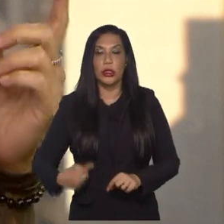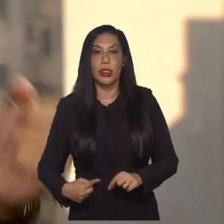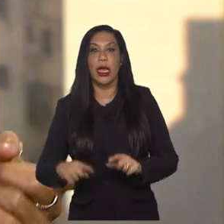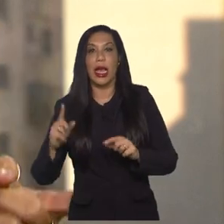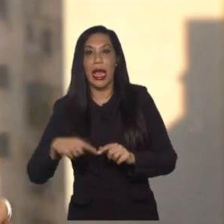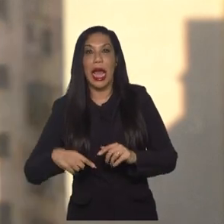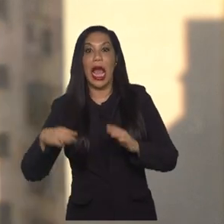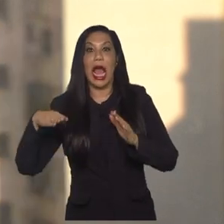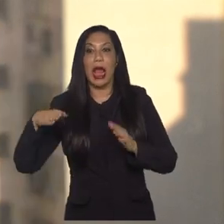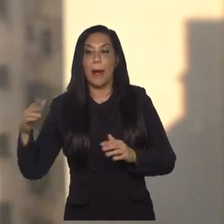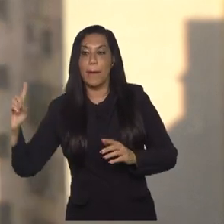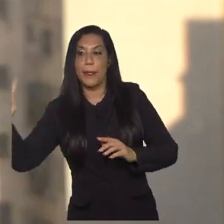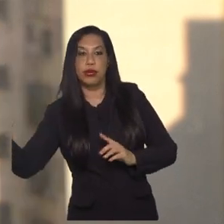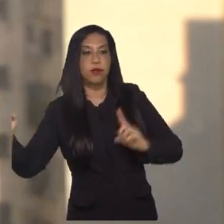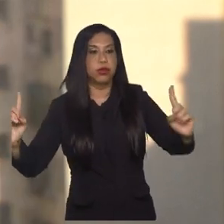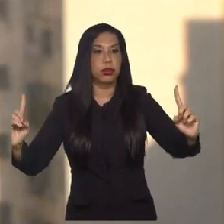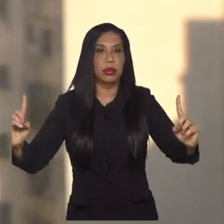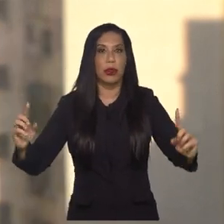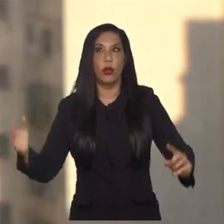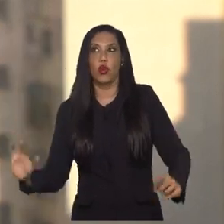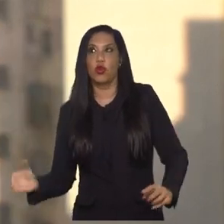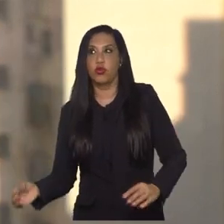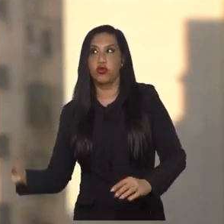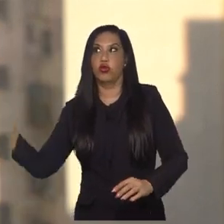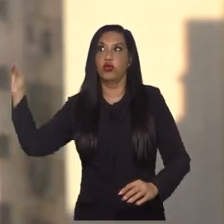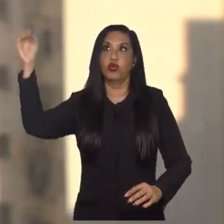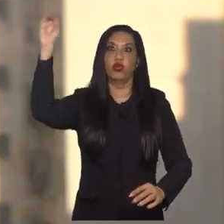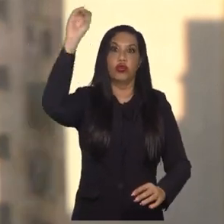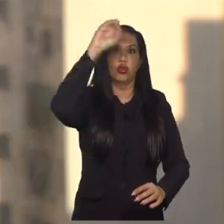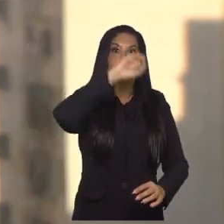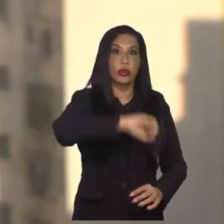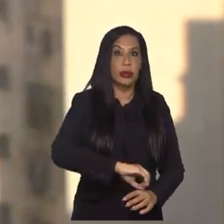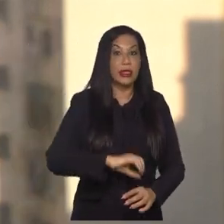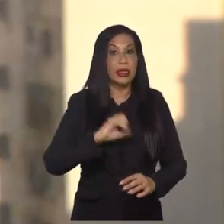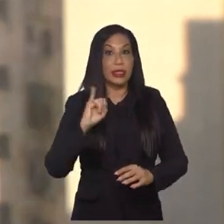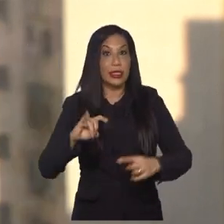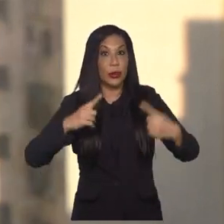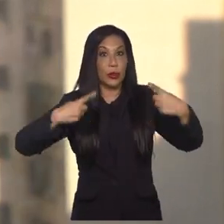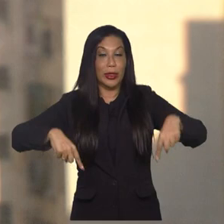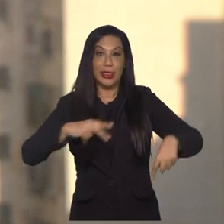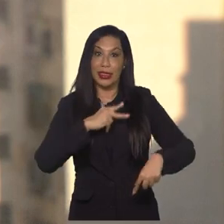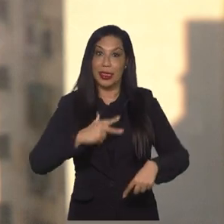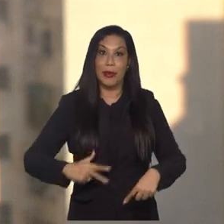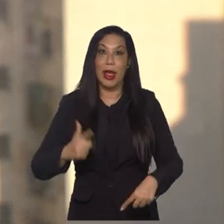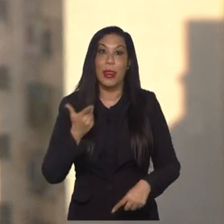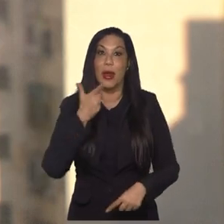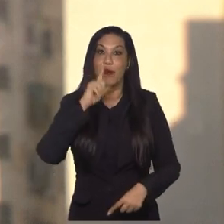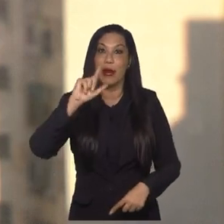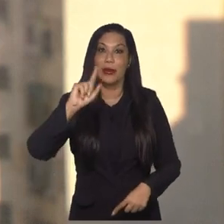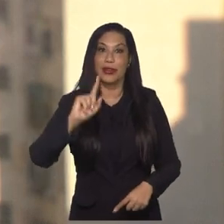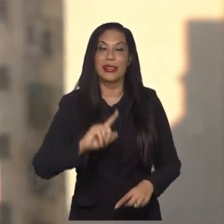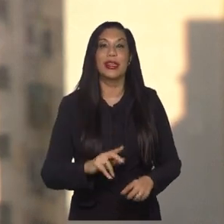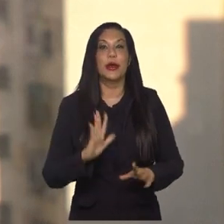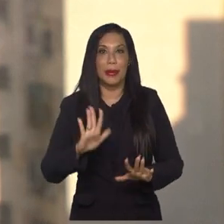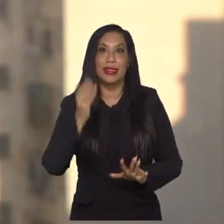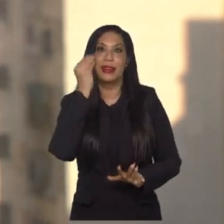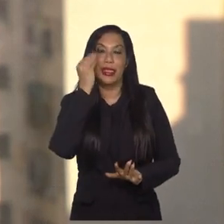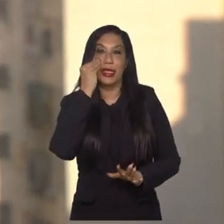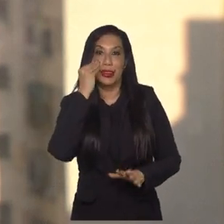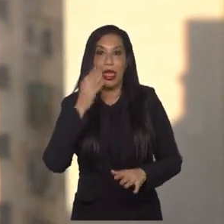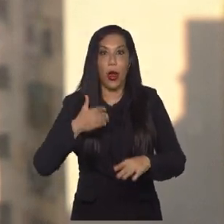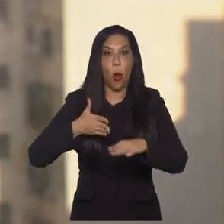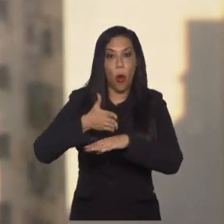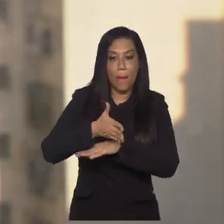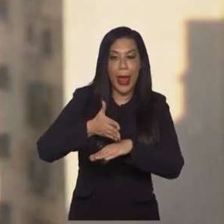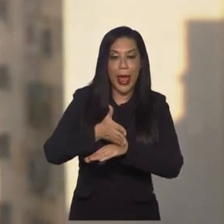que é atacar pelas pontas e jogar bola alta na área. Se ela fizer isso contra a Dinamarca, não vai conseguir ter nenhum êxito. Elas têm que tentar jogar pelo meio e